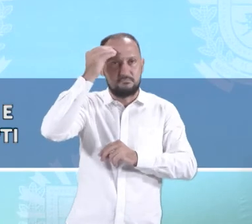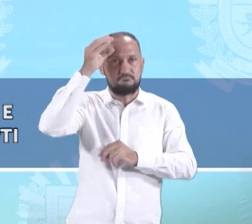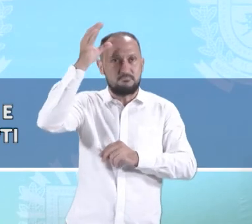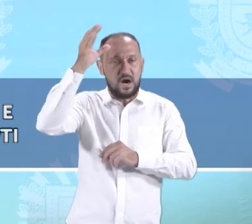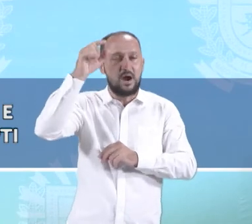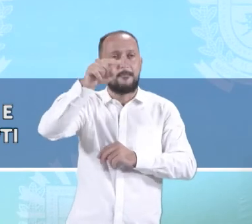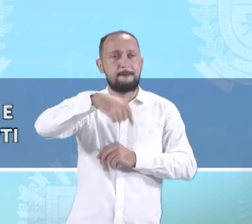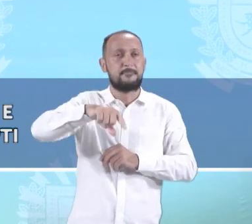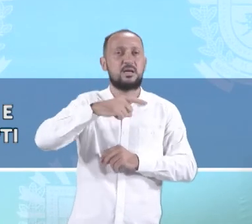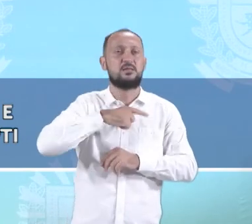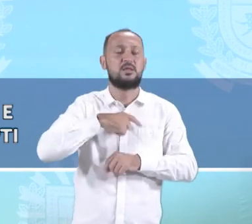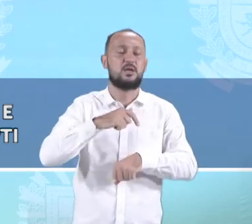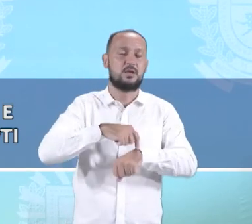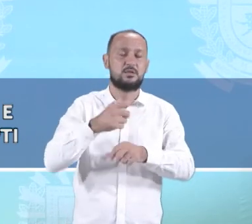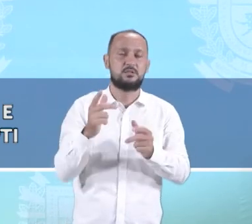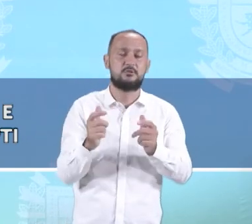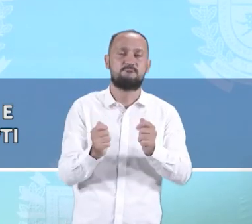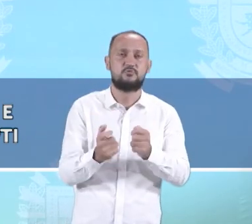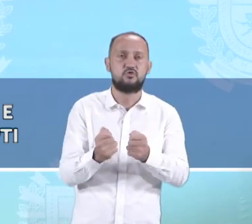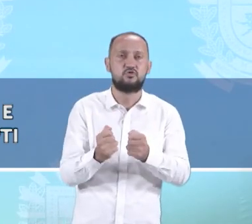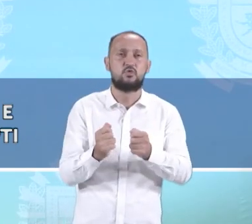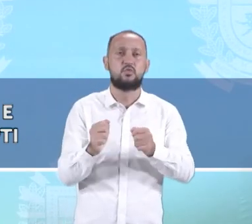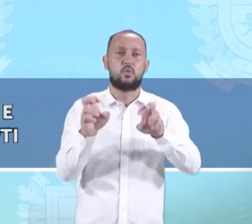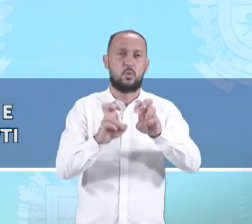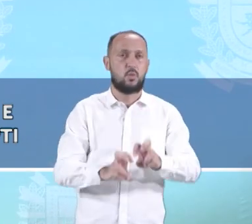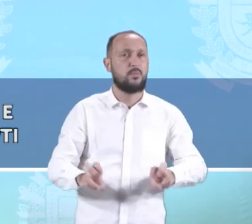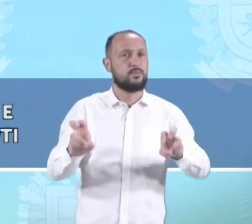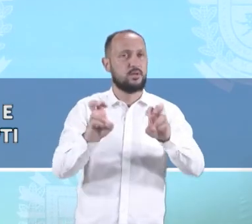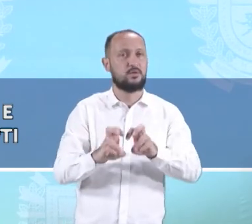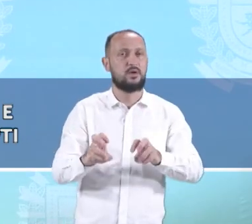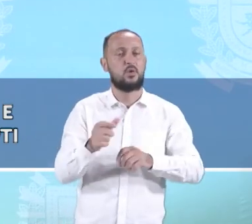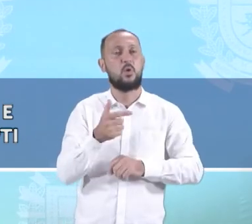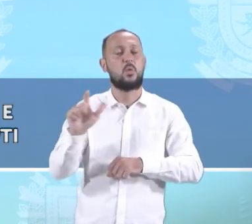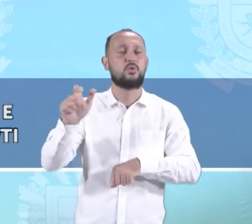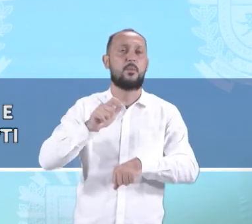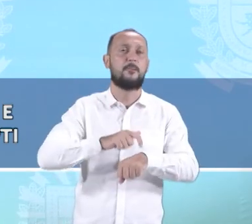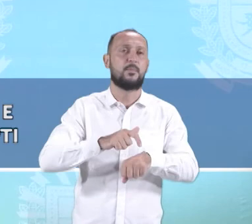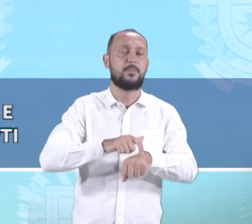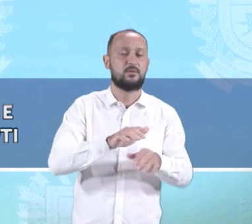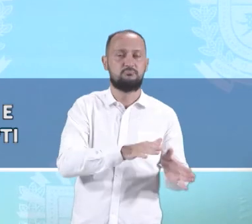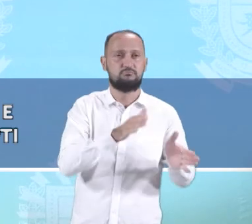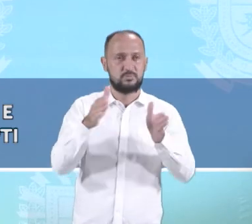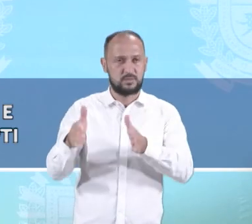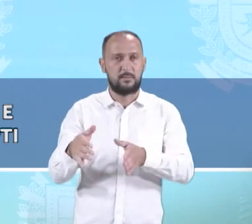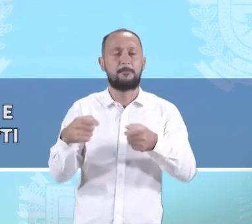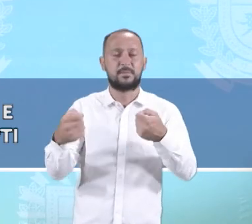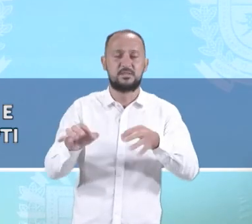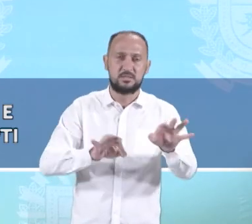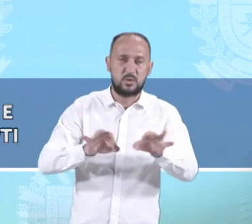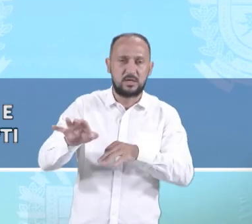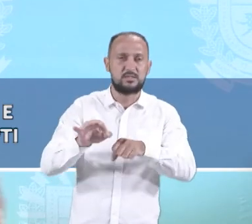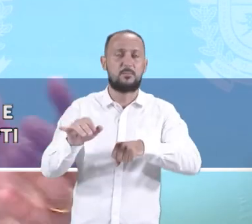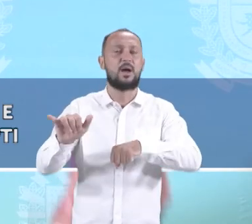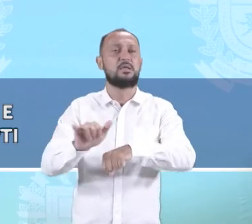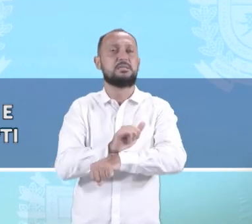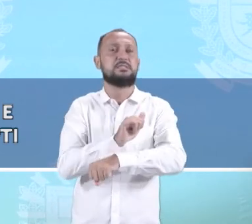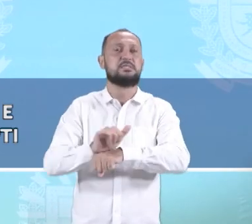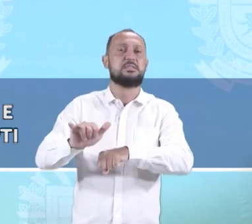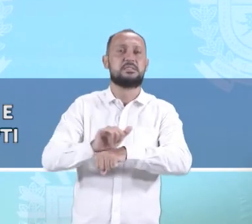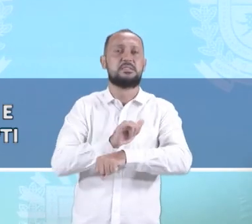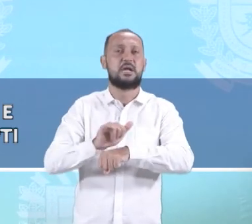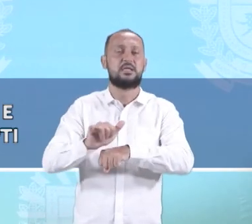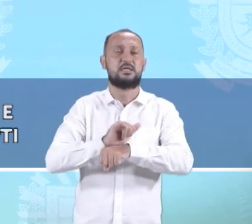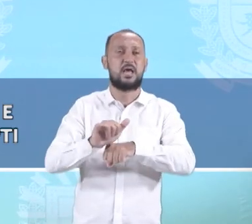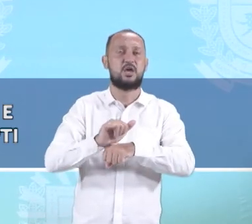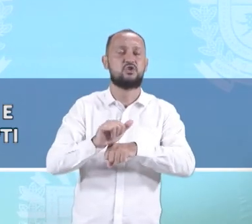sensibilização do jovem ter esse jogo no seu computador é uma outra etapa que precisa ter toda uma